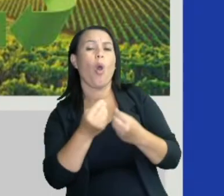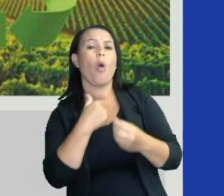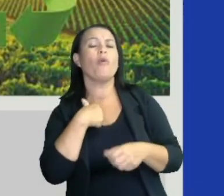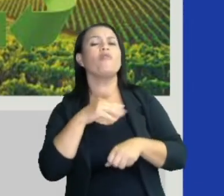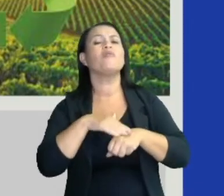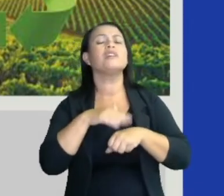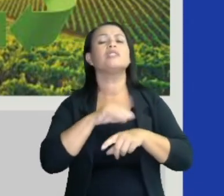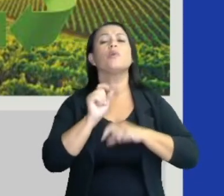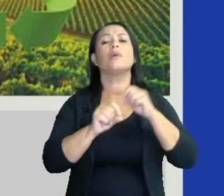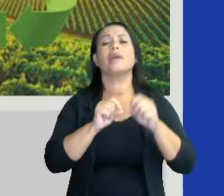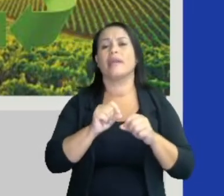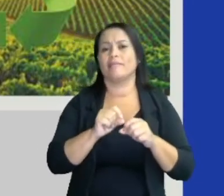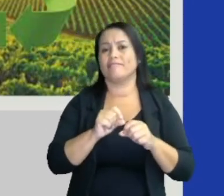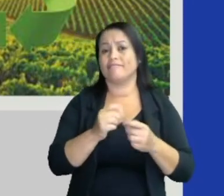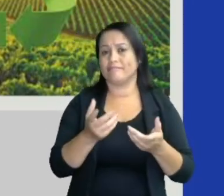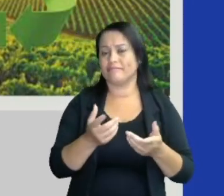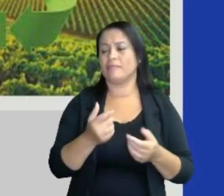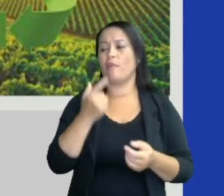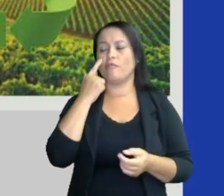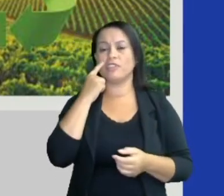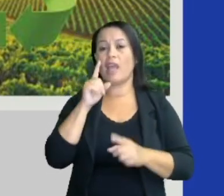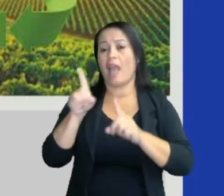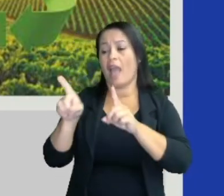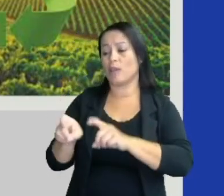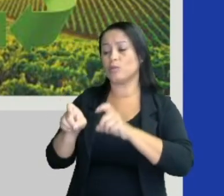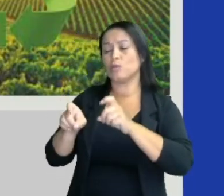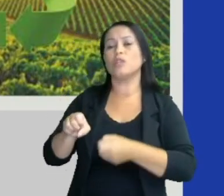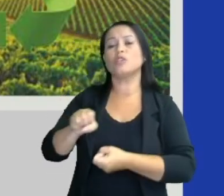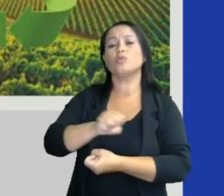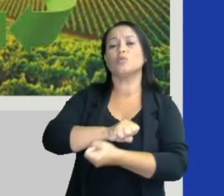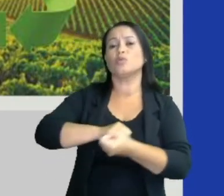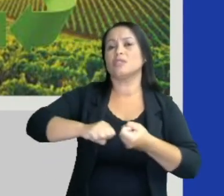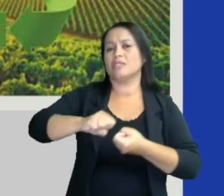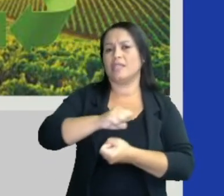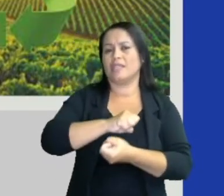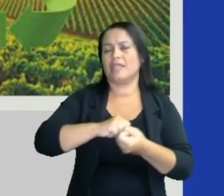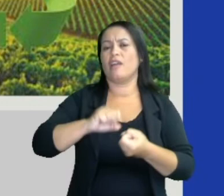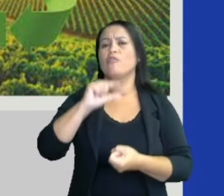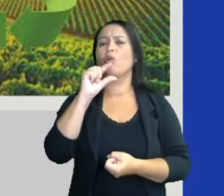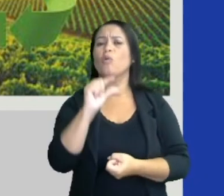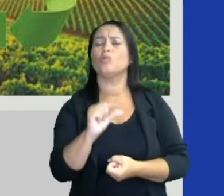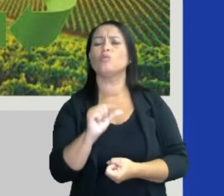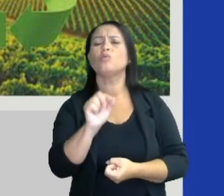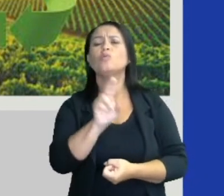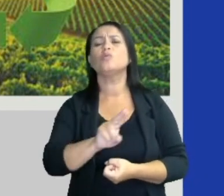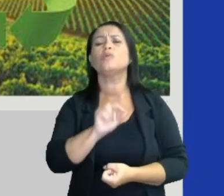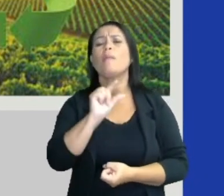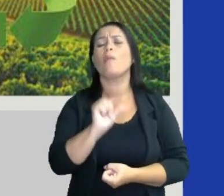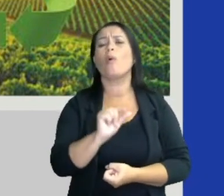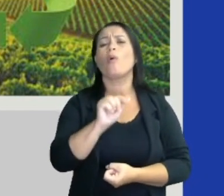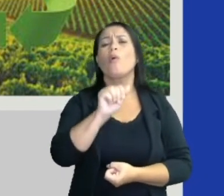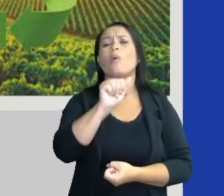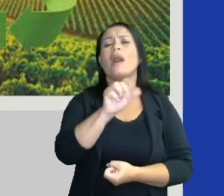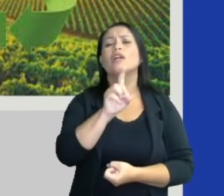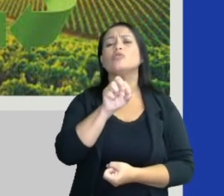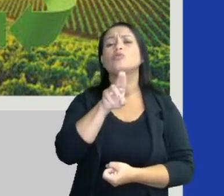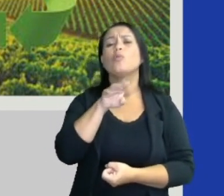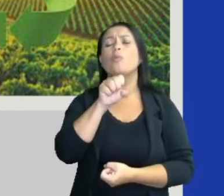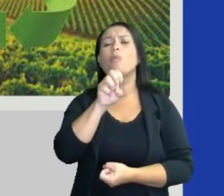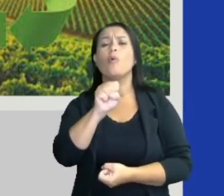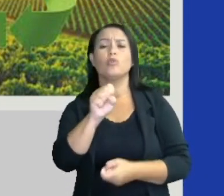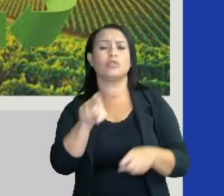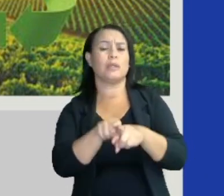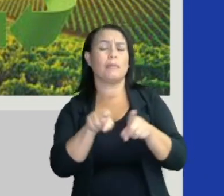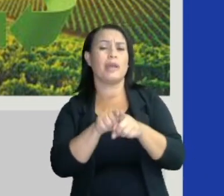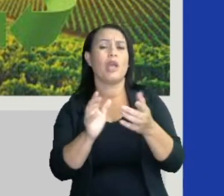posso ter agricultura sustentável ela busca a redução do uso de adubos e de fertilizantes químicos